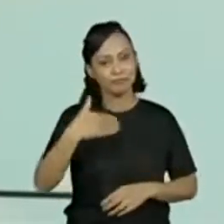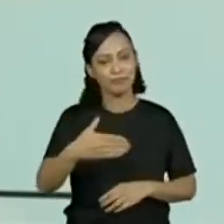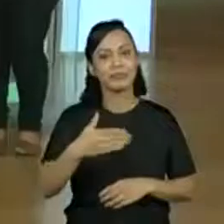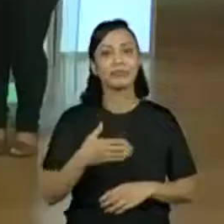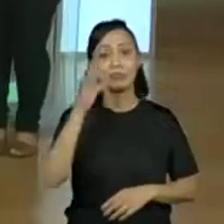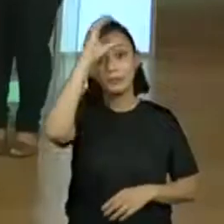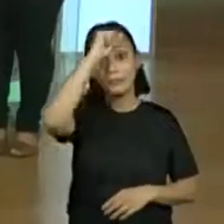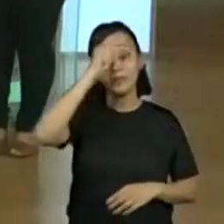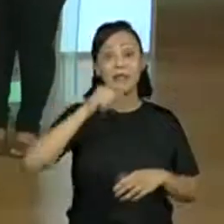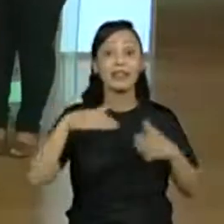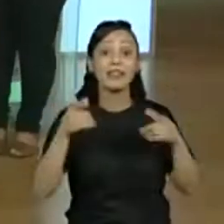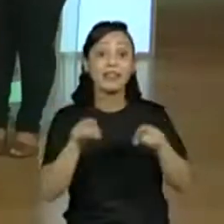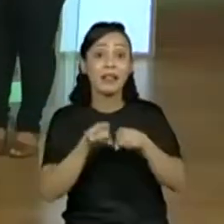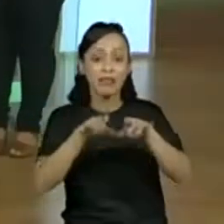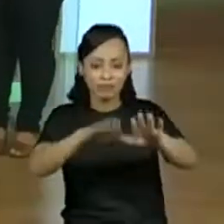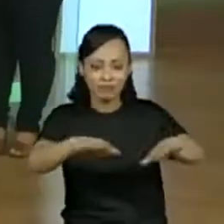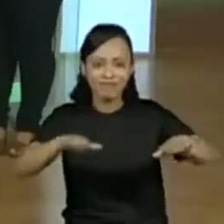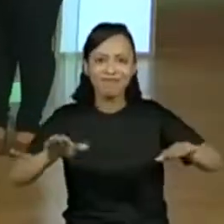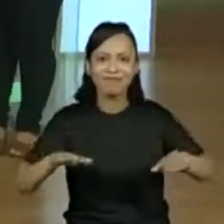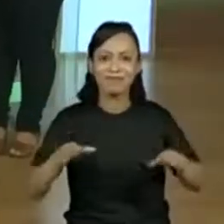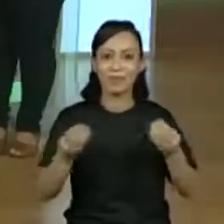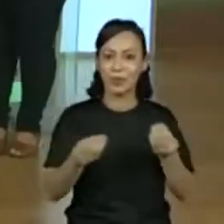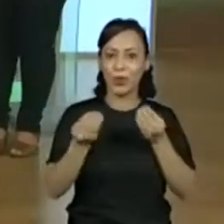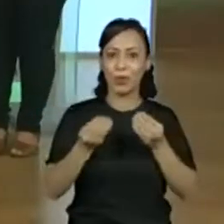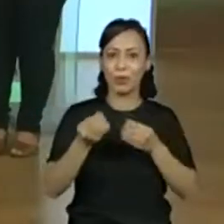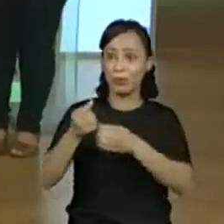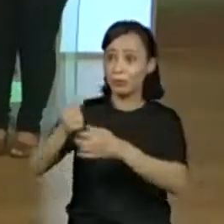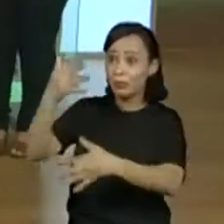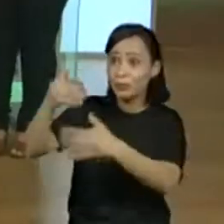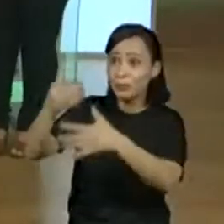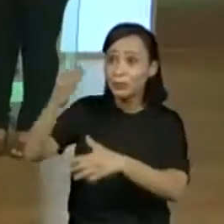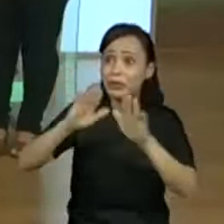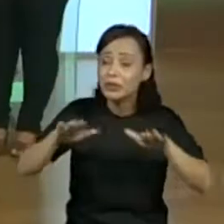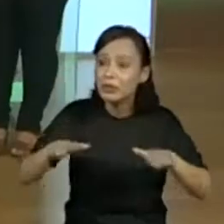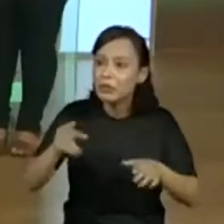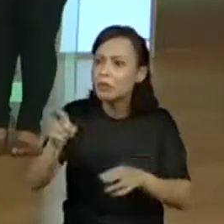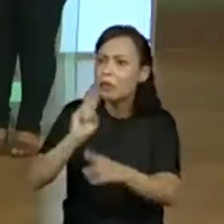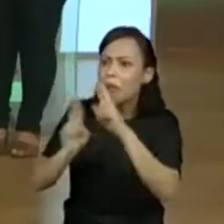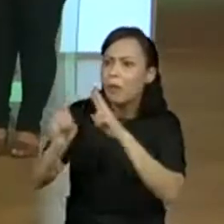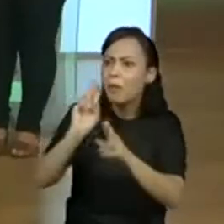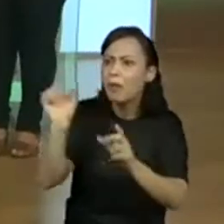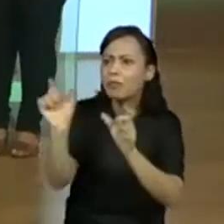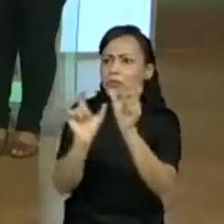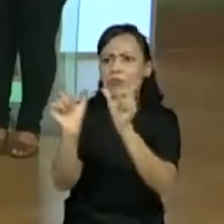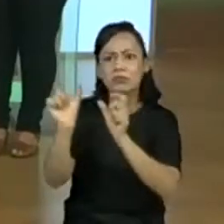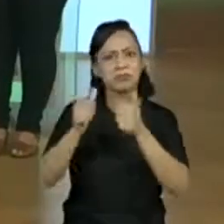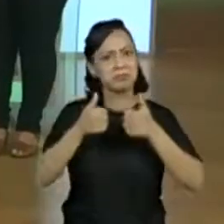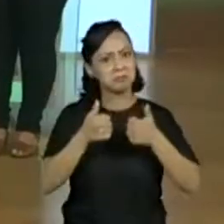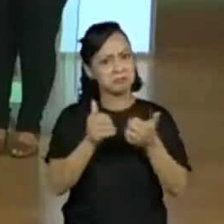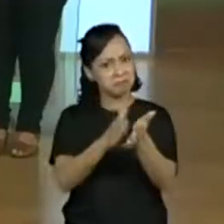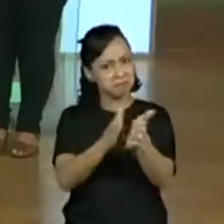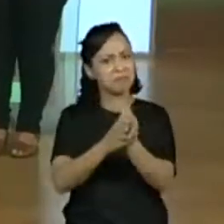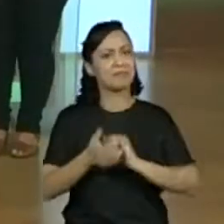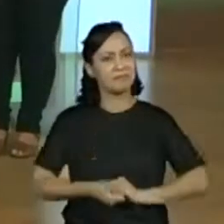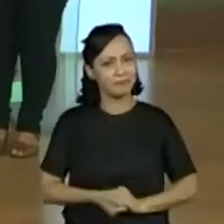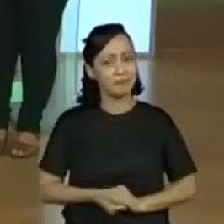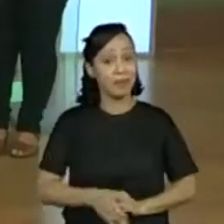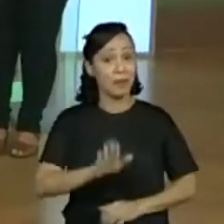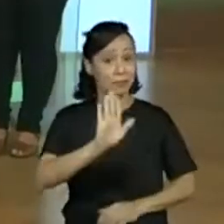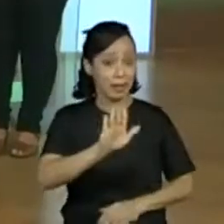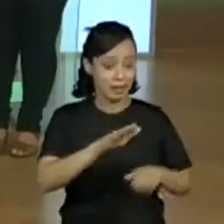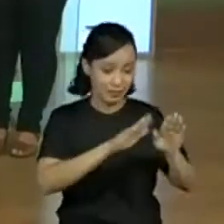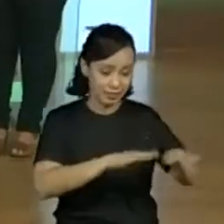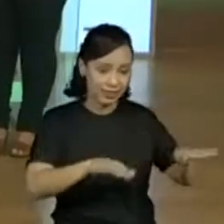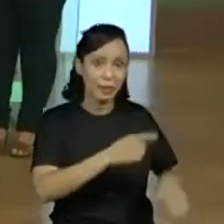pro e as duas crianças estão pensando estão escrevendo muito bem né gente não está pensando sobre a escrita e a gente sabe que tem algumas